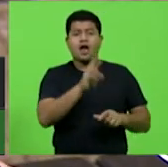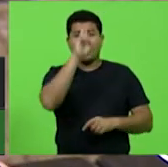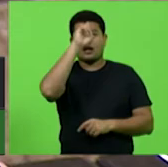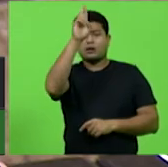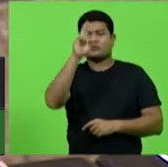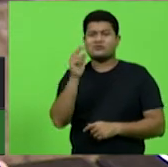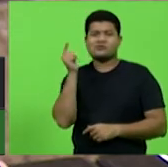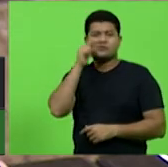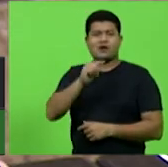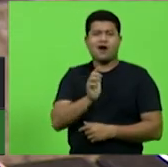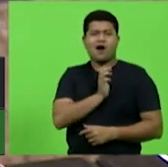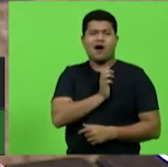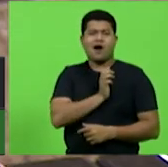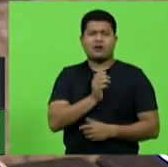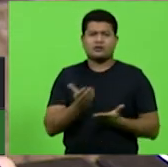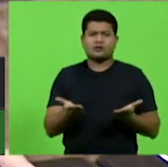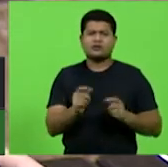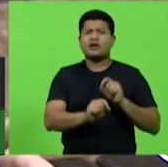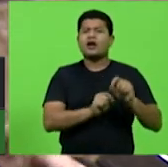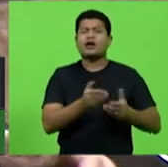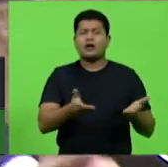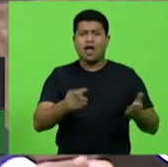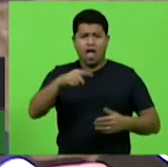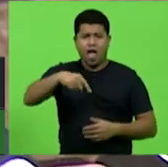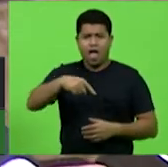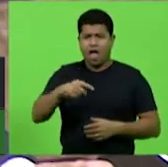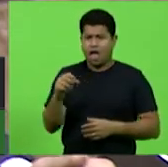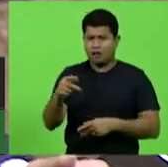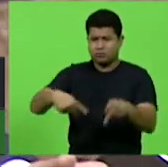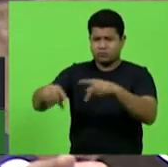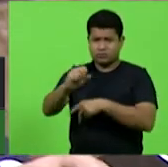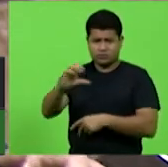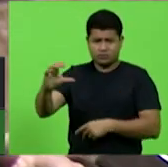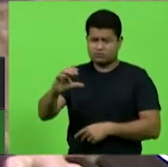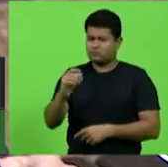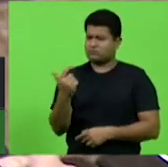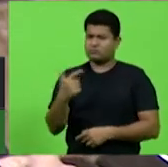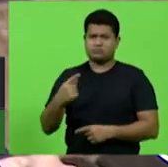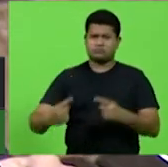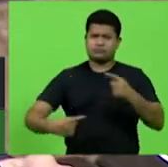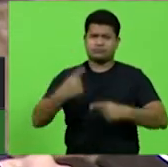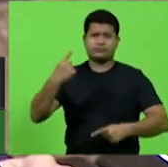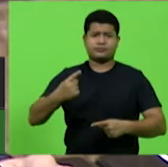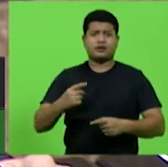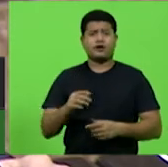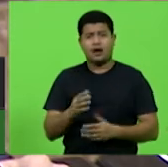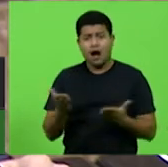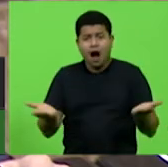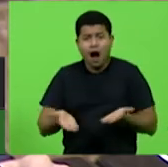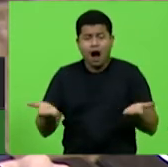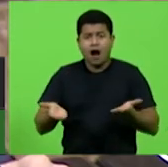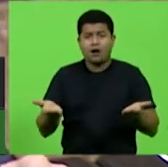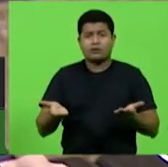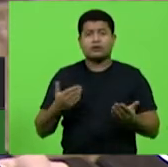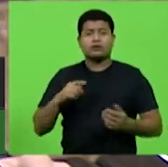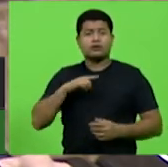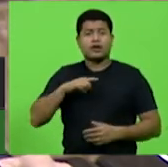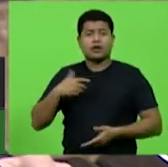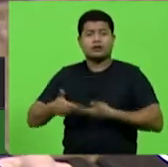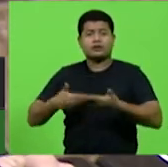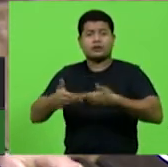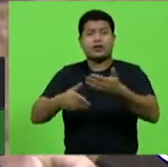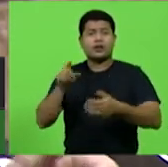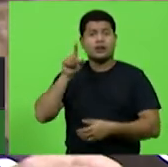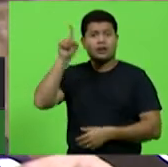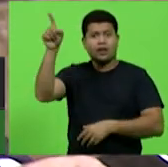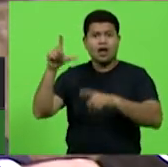Porque certamente não é o catarinense que está ganhando com isso. E não bastasse toda essa situação, agora tramita lá em